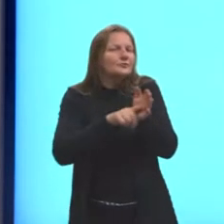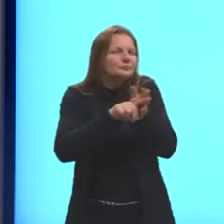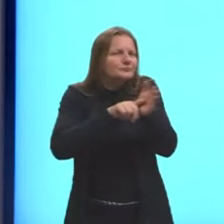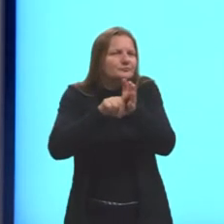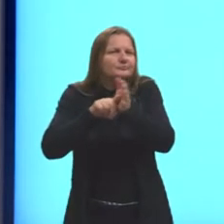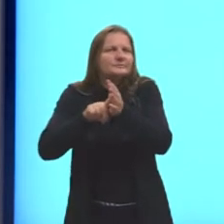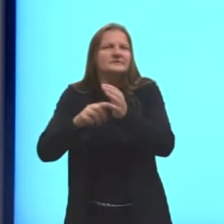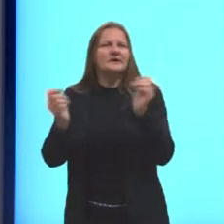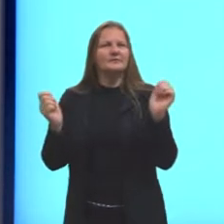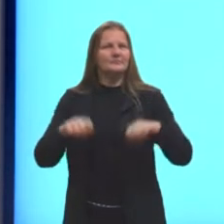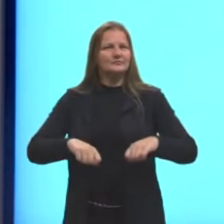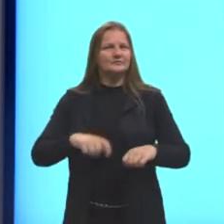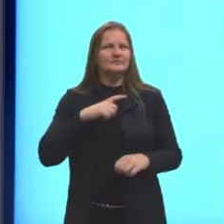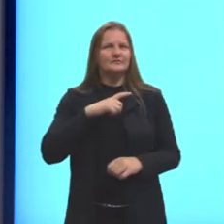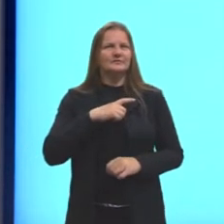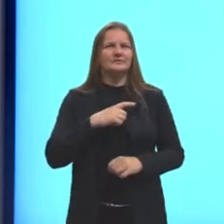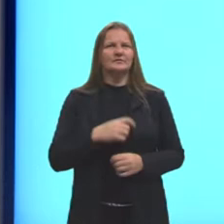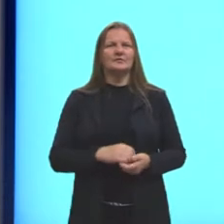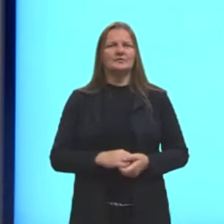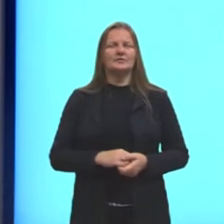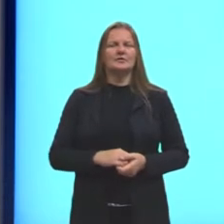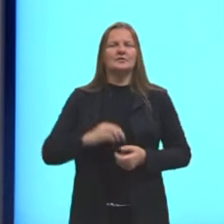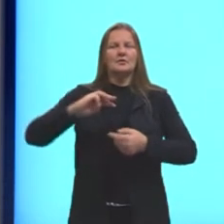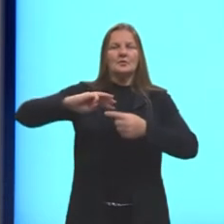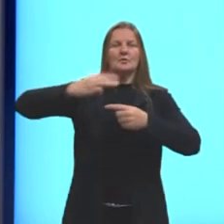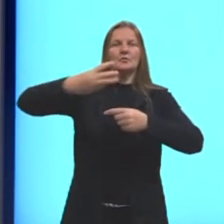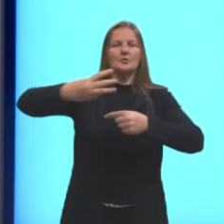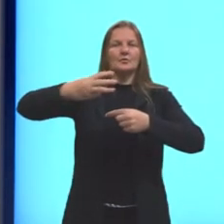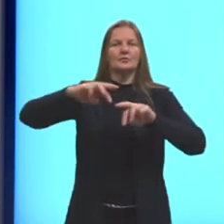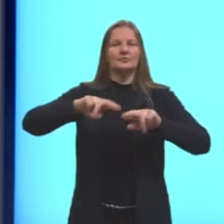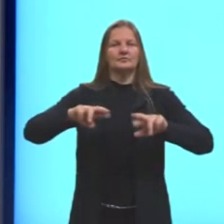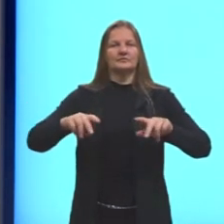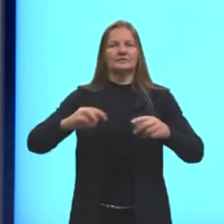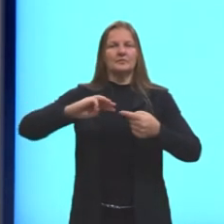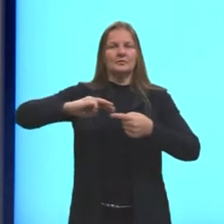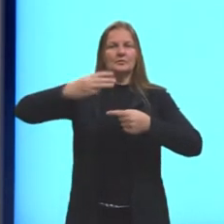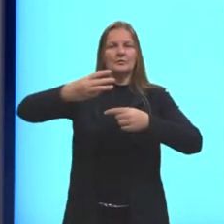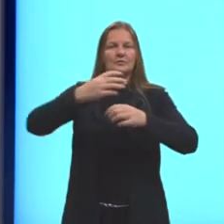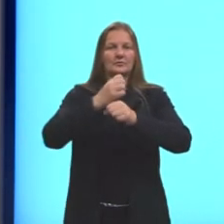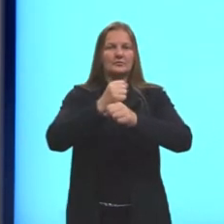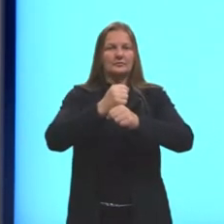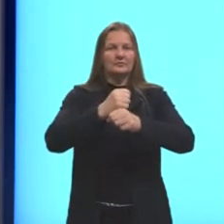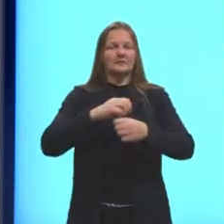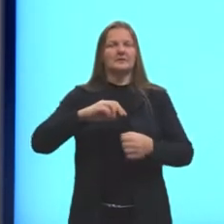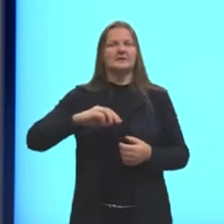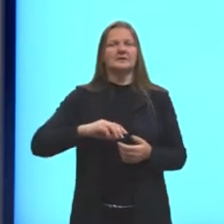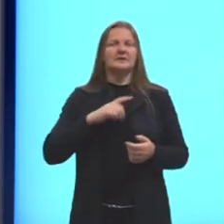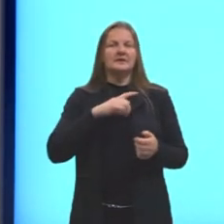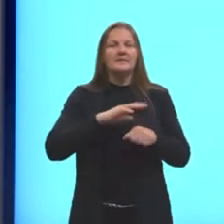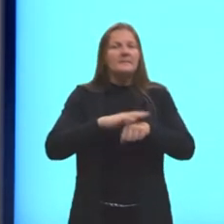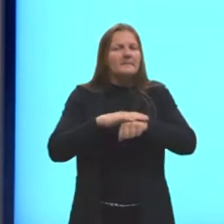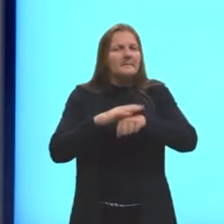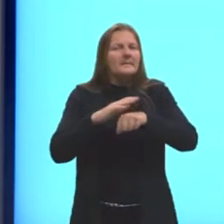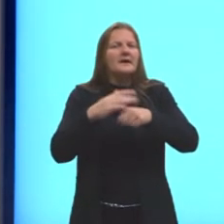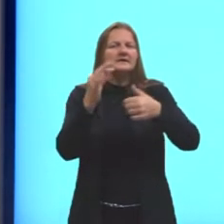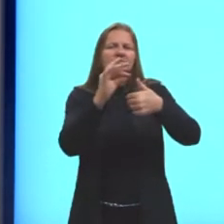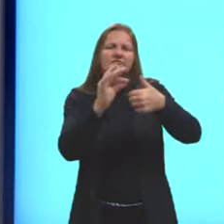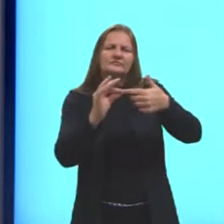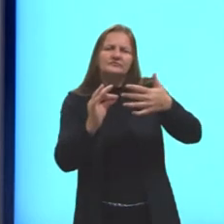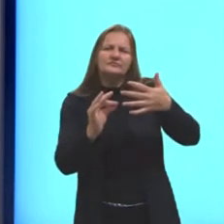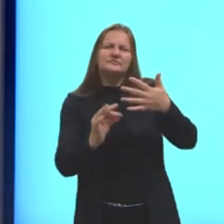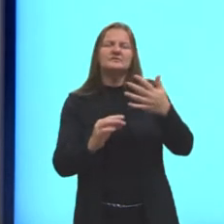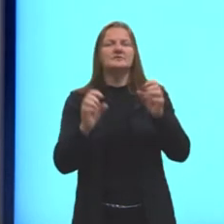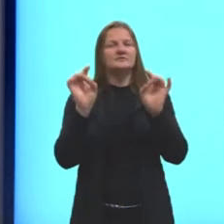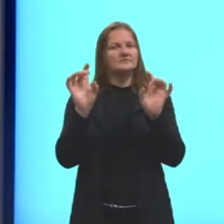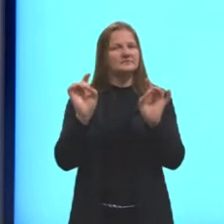uma e onde nós temos o cubo da diferença o Cubo da soma e mais ele né alguns casos